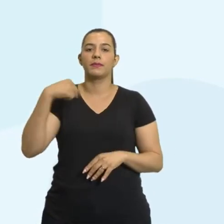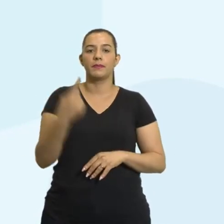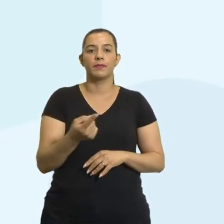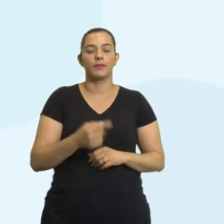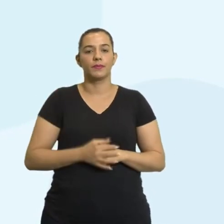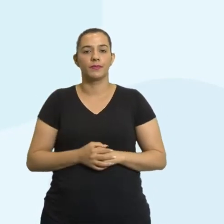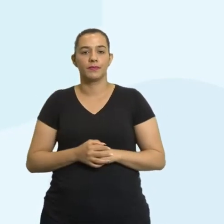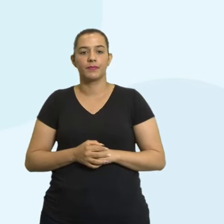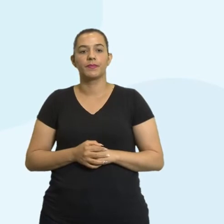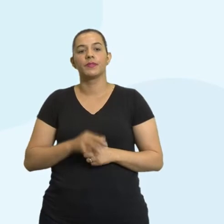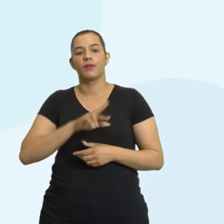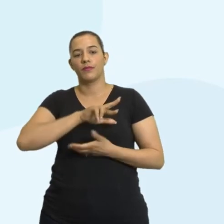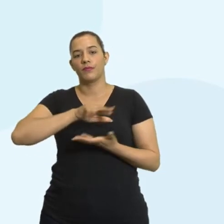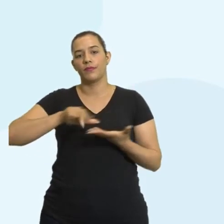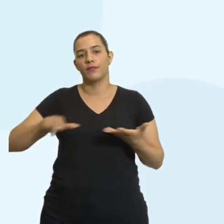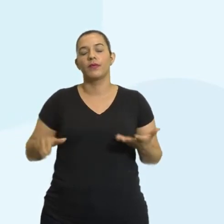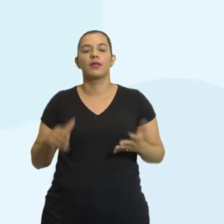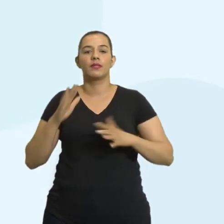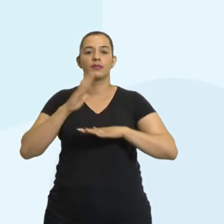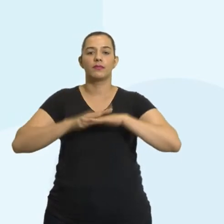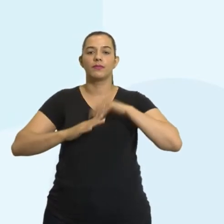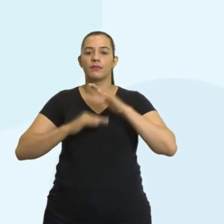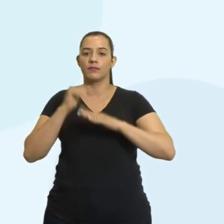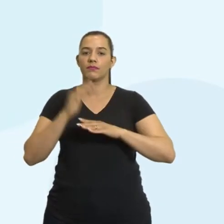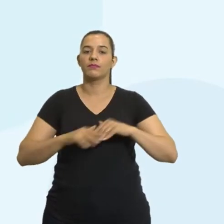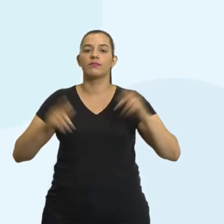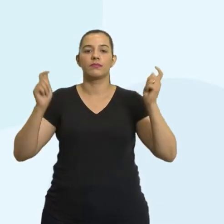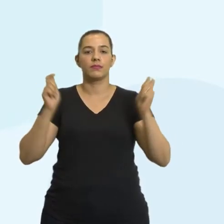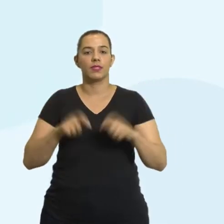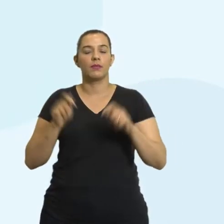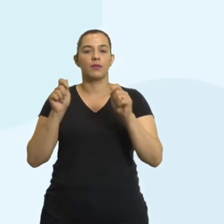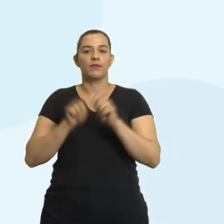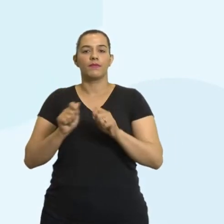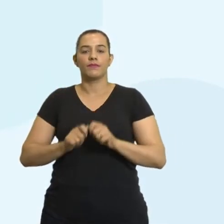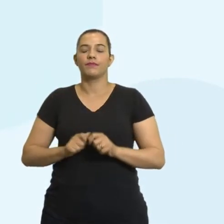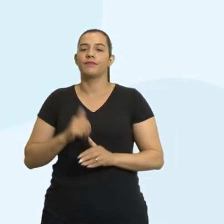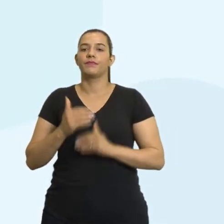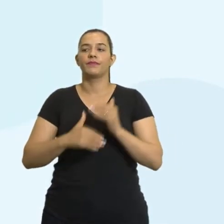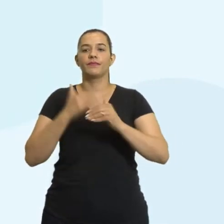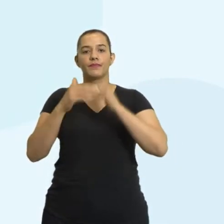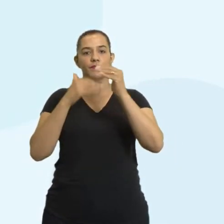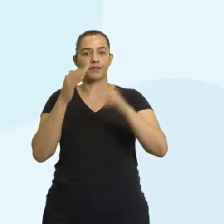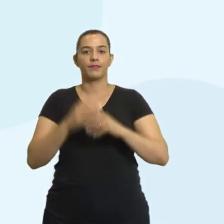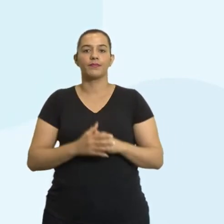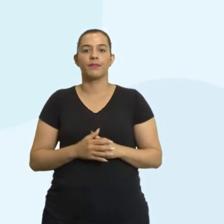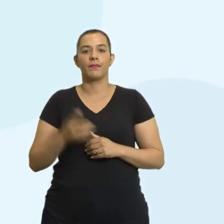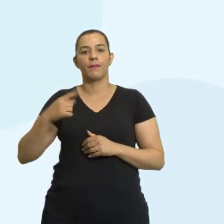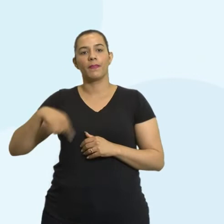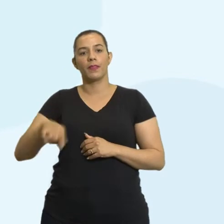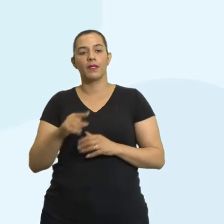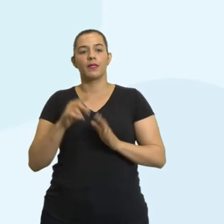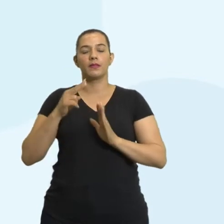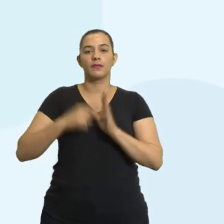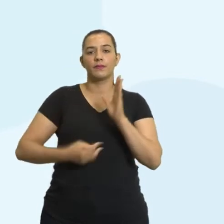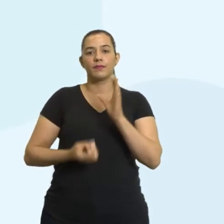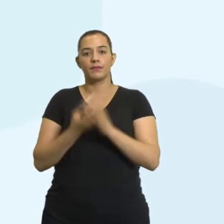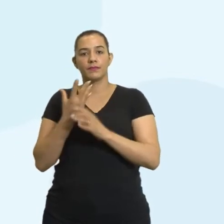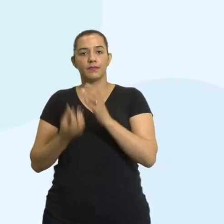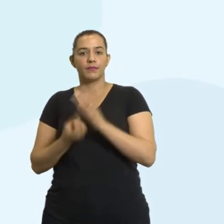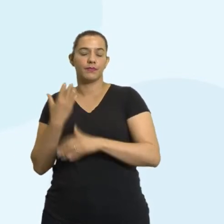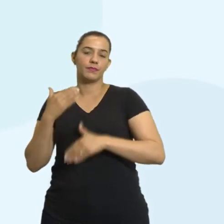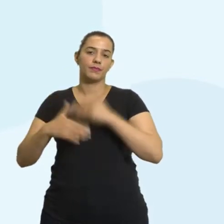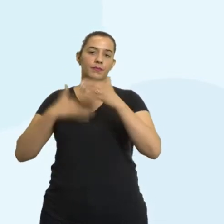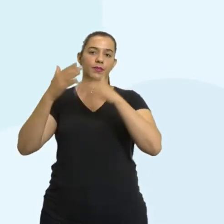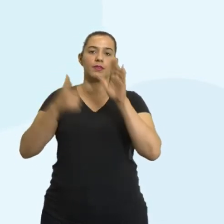vejam só quantas habilidades podem ser trabalhadas e desenvolvidas, mobilizadas nessas produções, nesse processo que